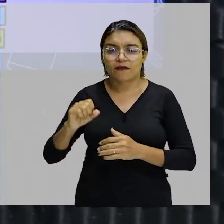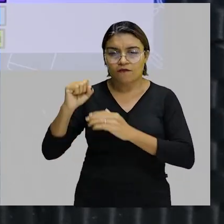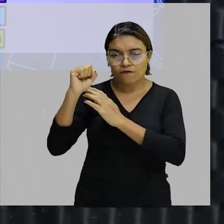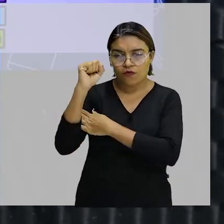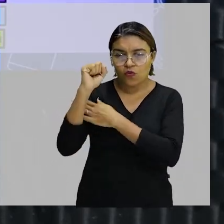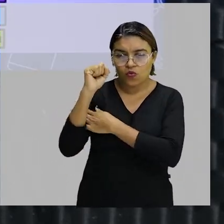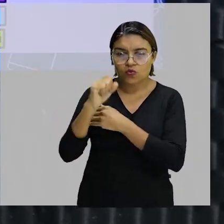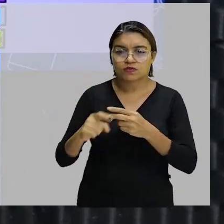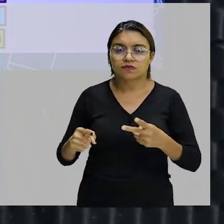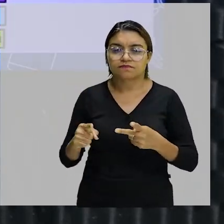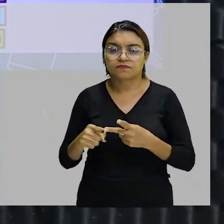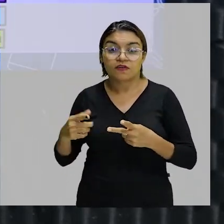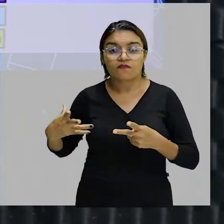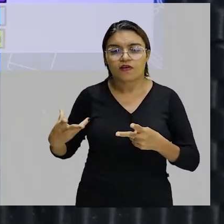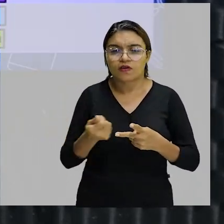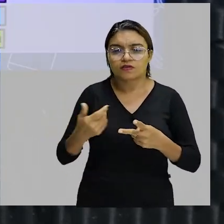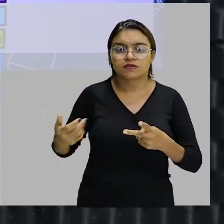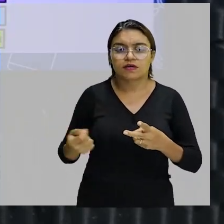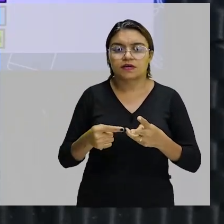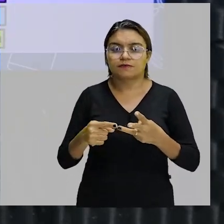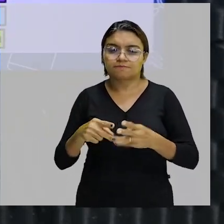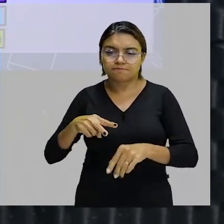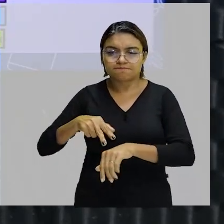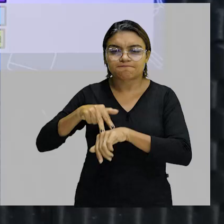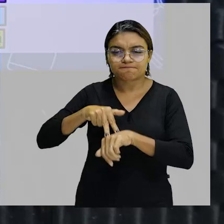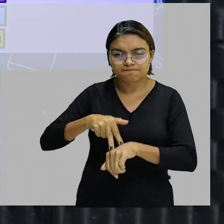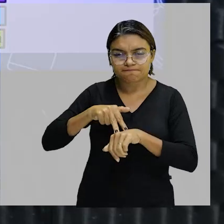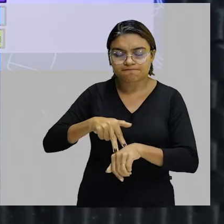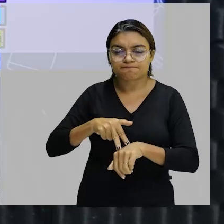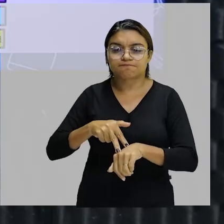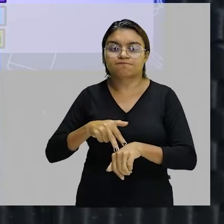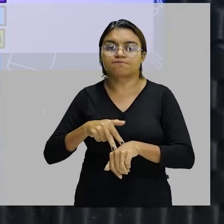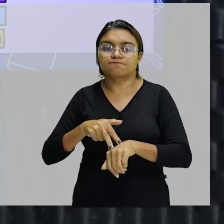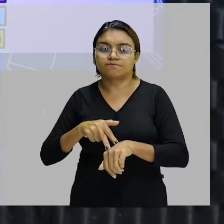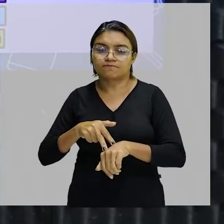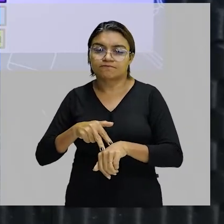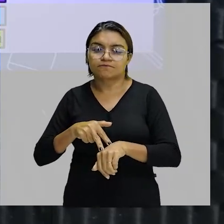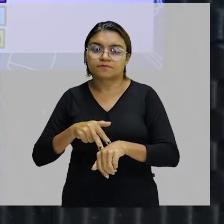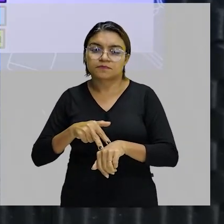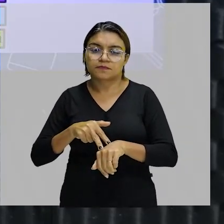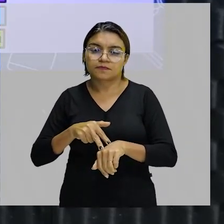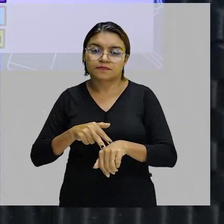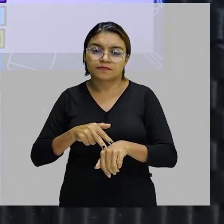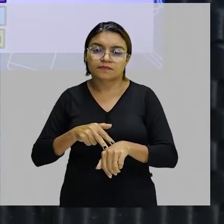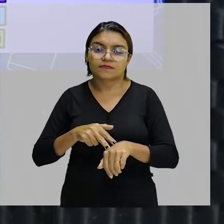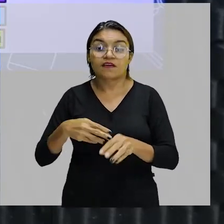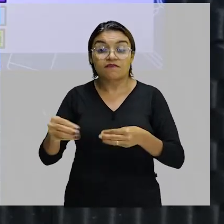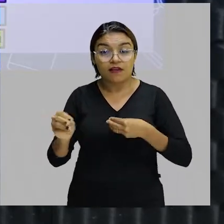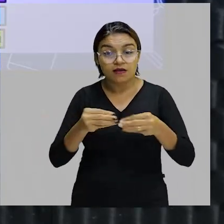Força, velocidade, resistência, agilidade,